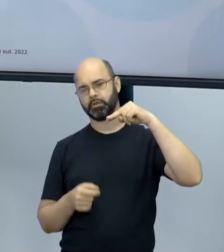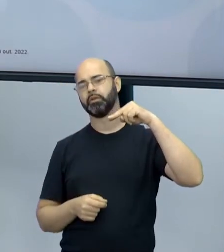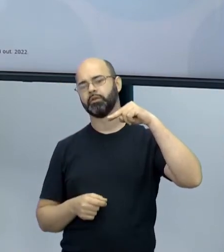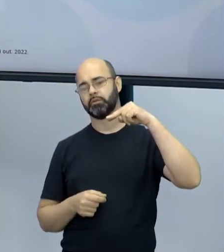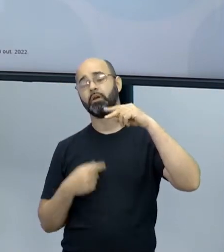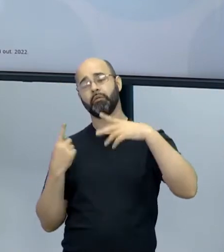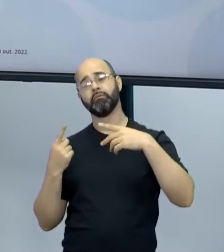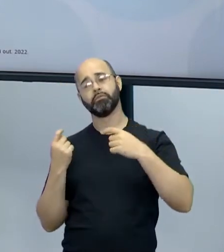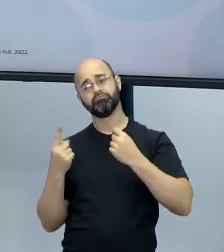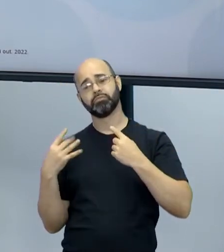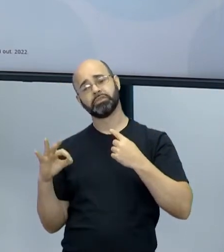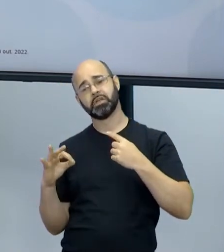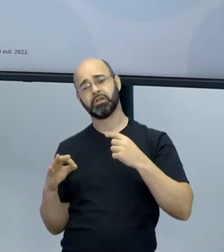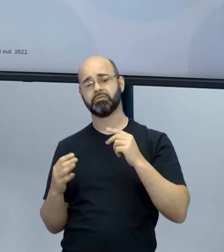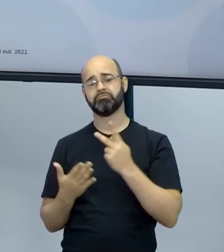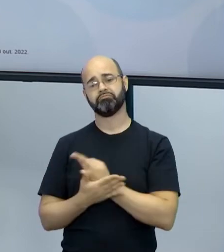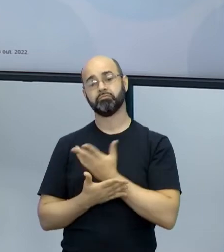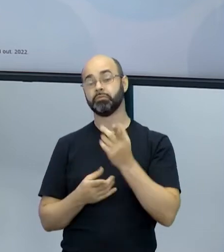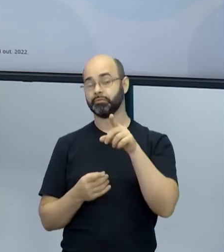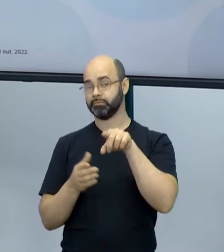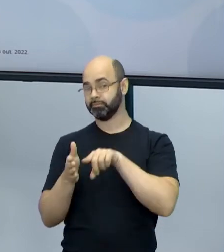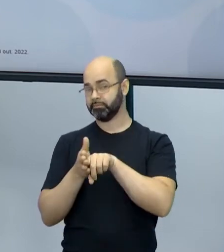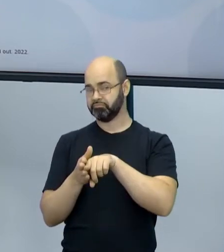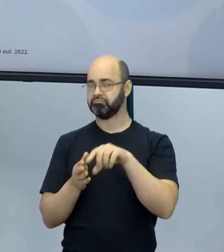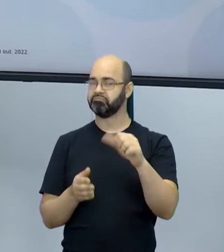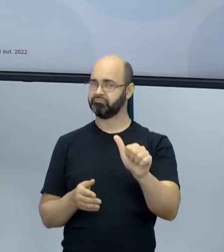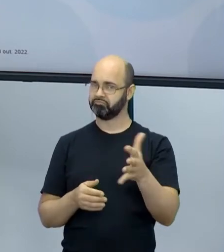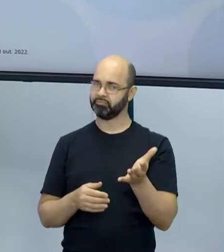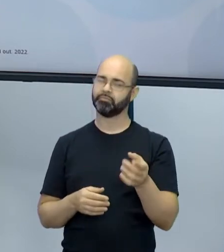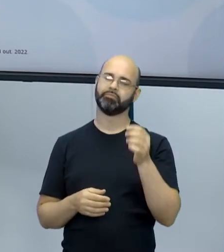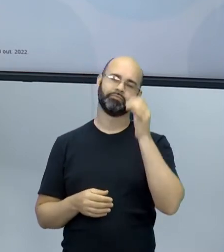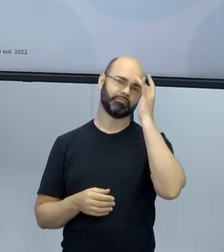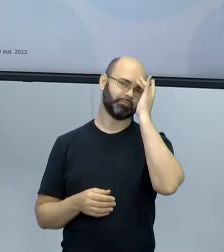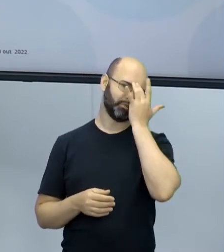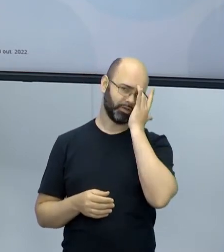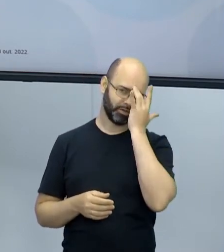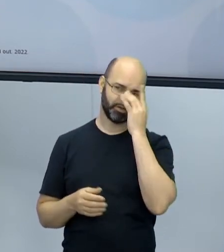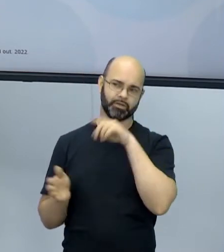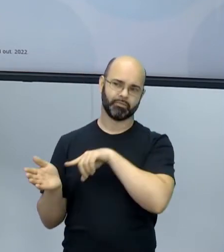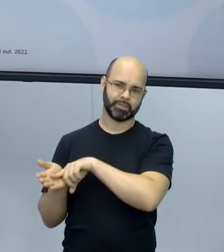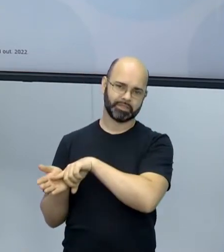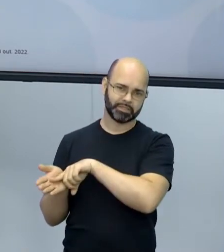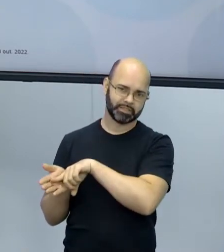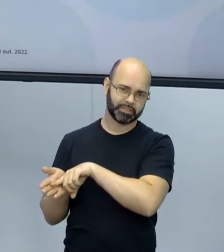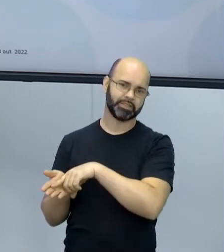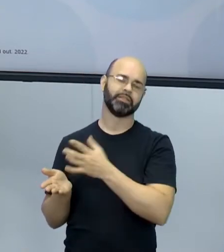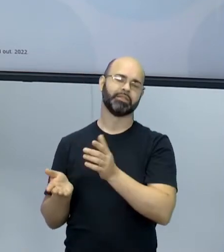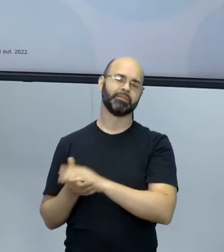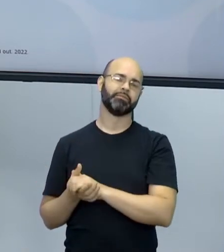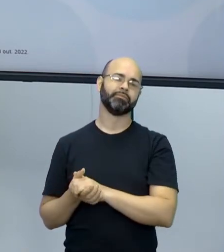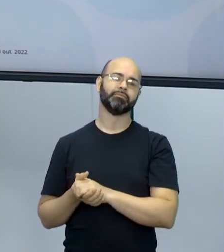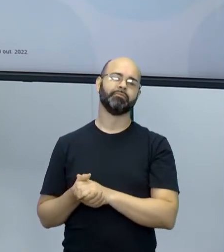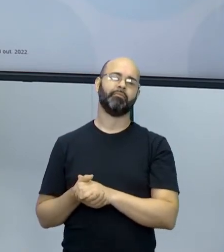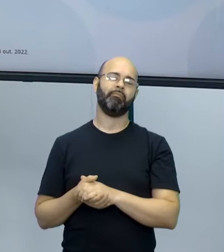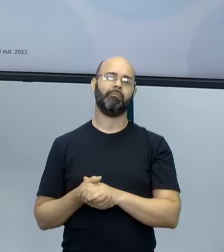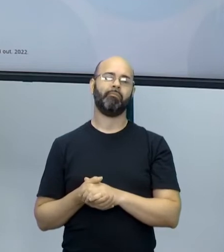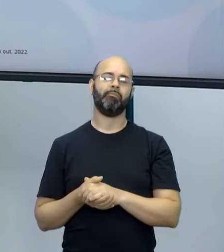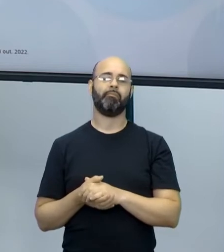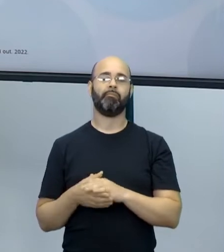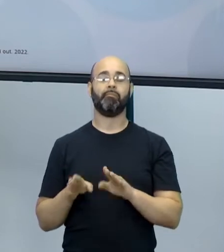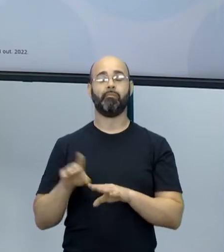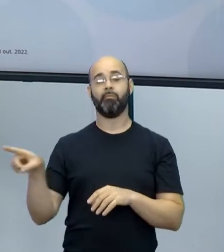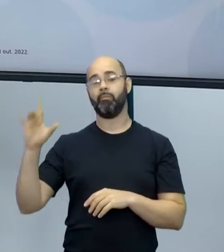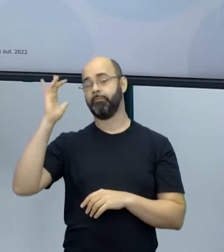correta, às vezes incorreta. Vai pesquisar, vai avaliar. Pesquisa sobre Índia, e assistam os filmes. E tem a maneira